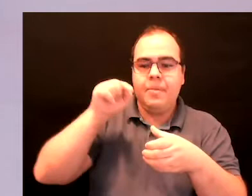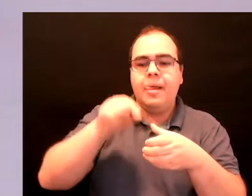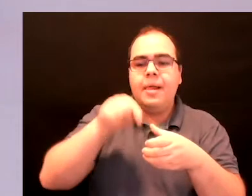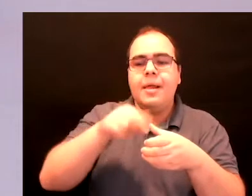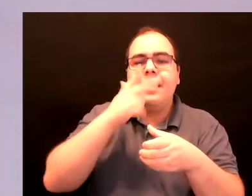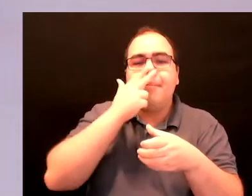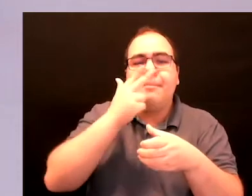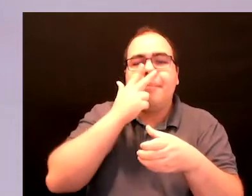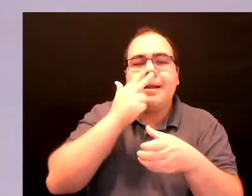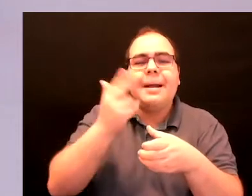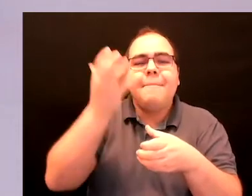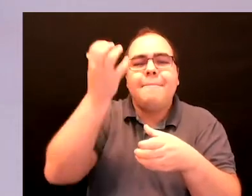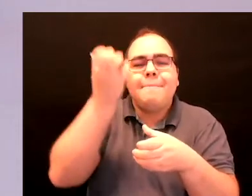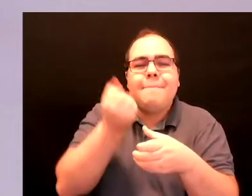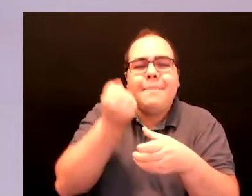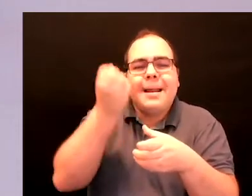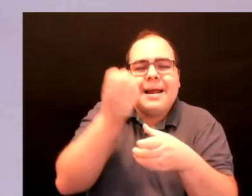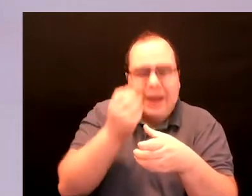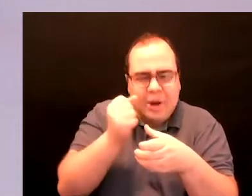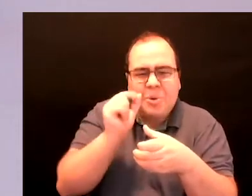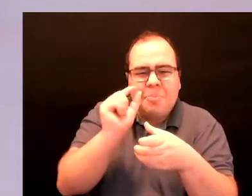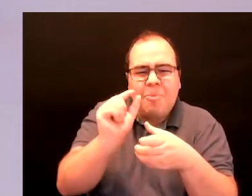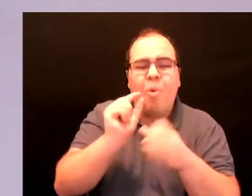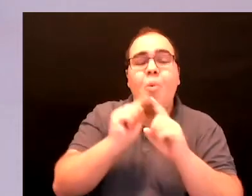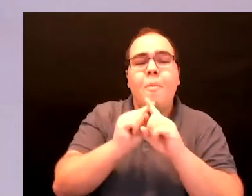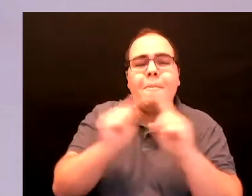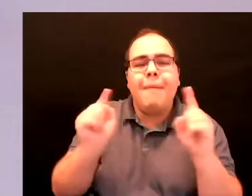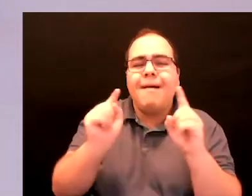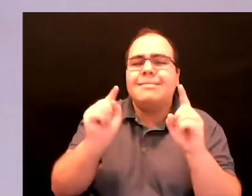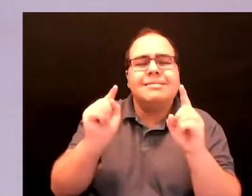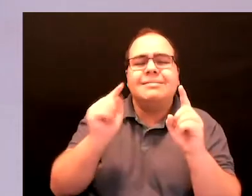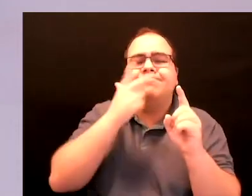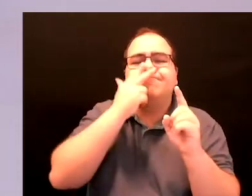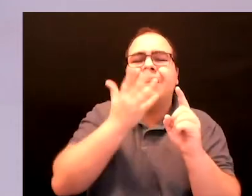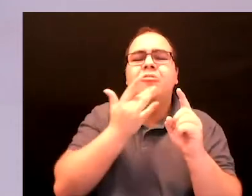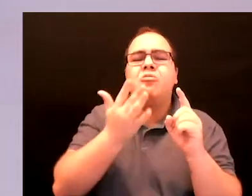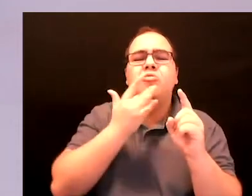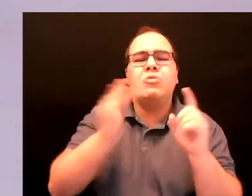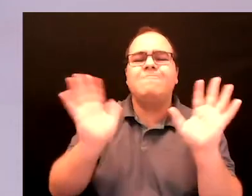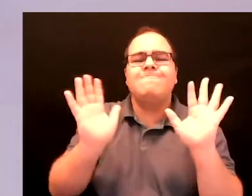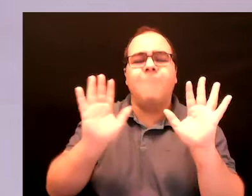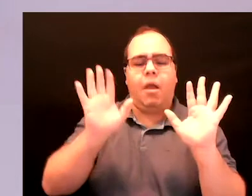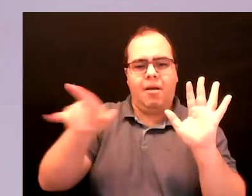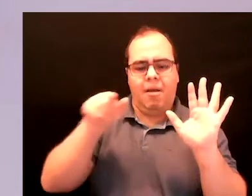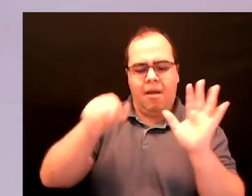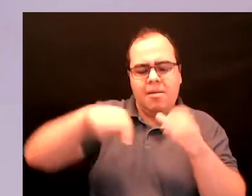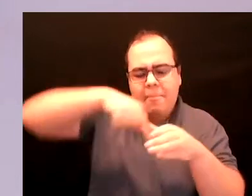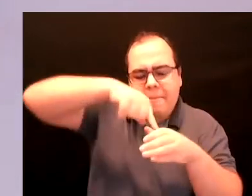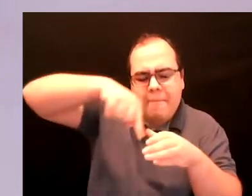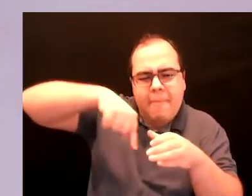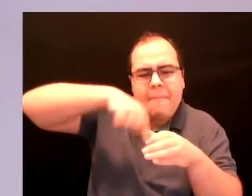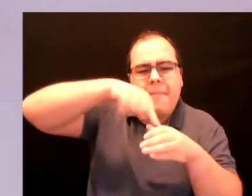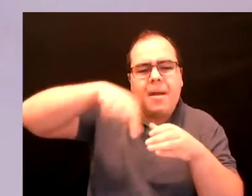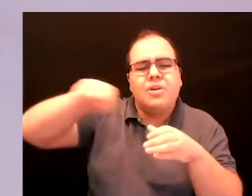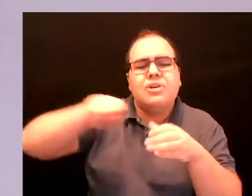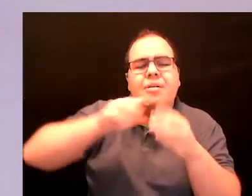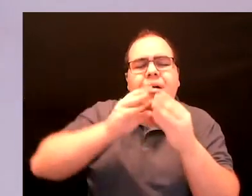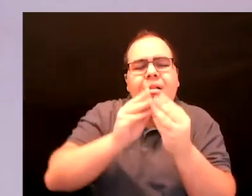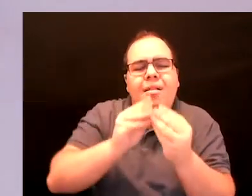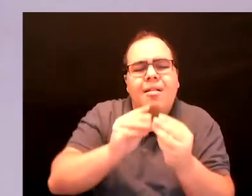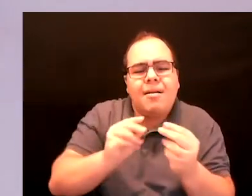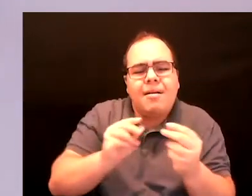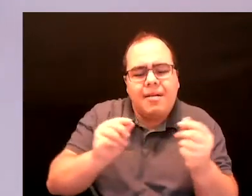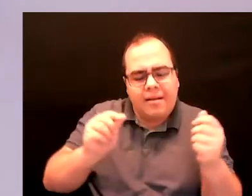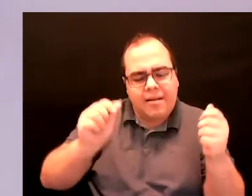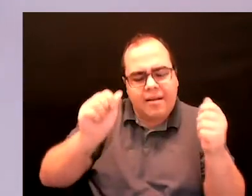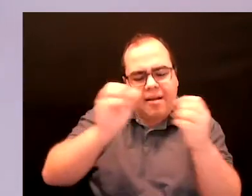ele fica um pouco esbranquiçado, mas não perde muito a tonalidade. Então você mexe, ele fica um pouco mais líquido